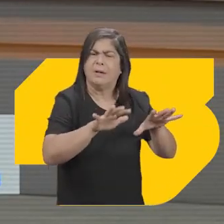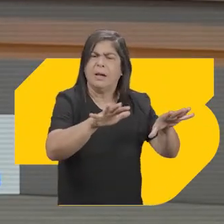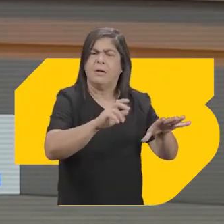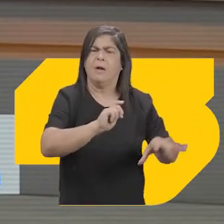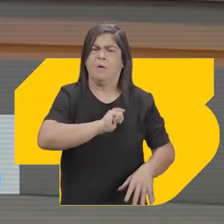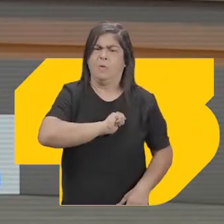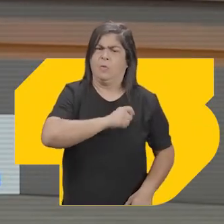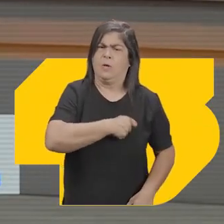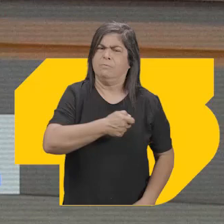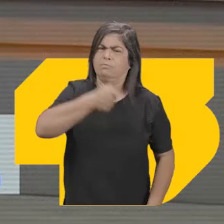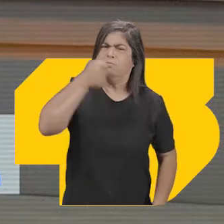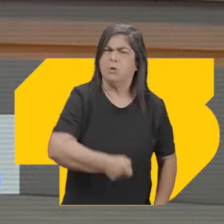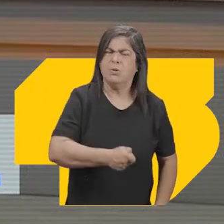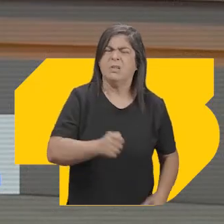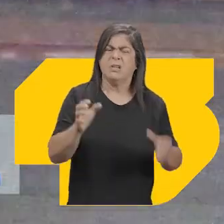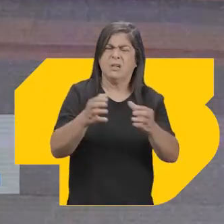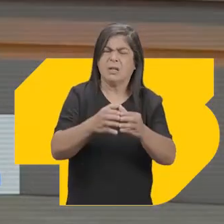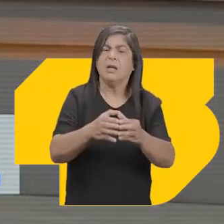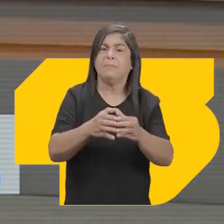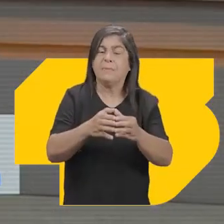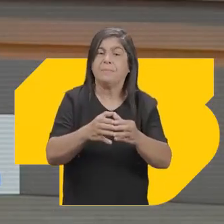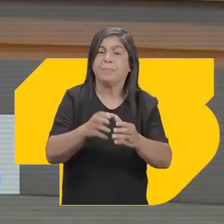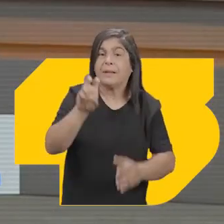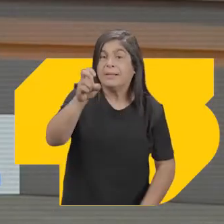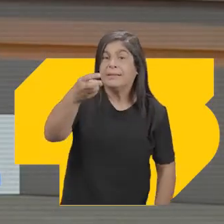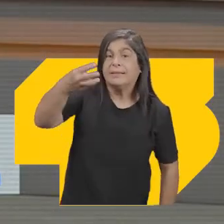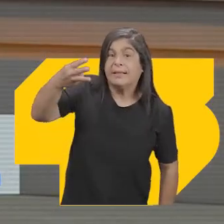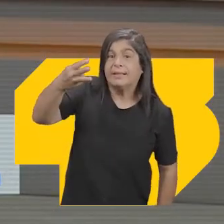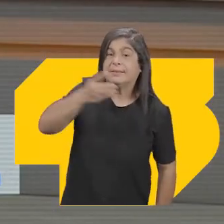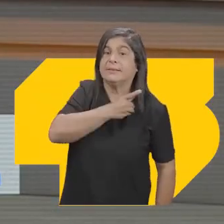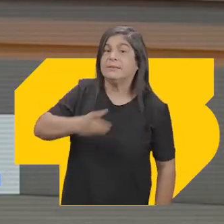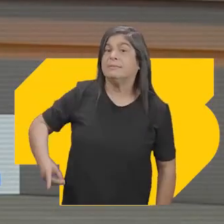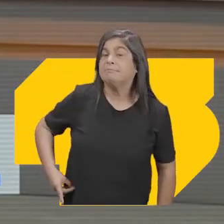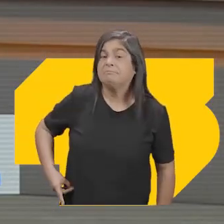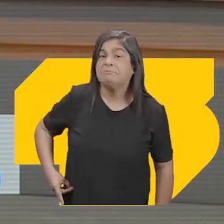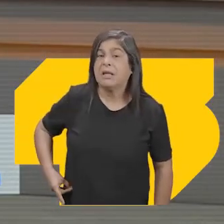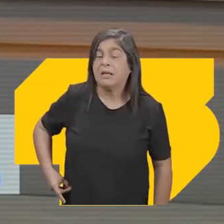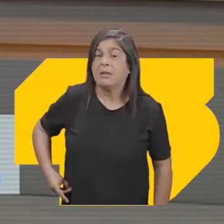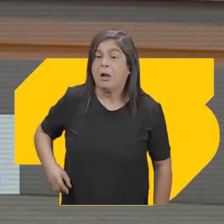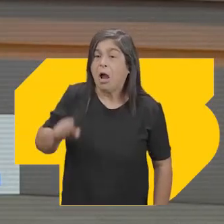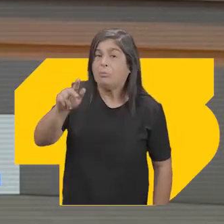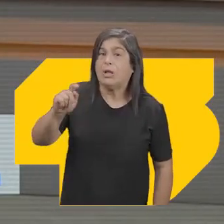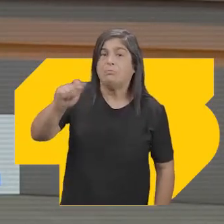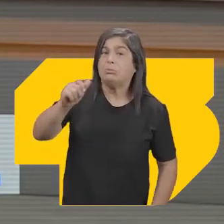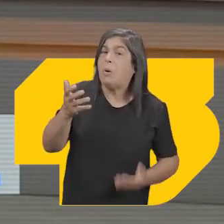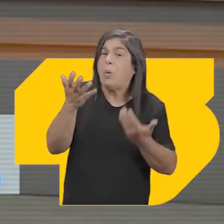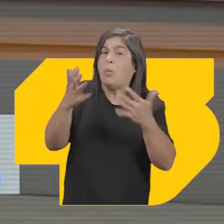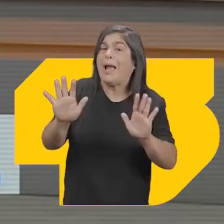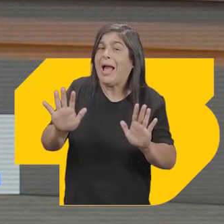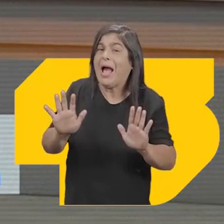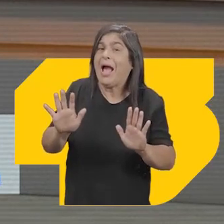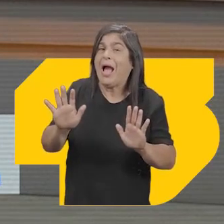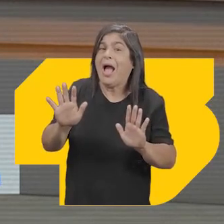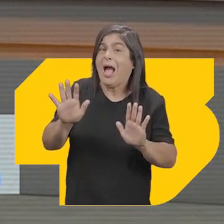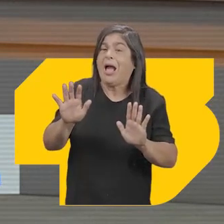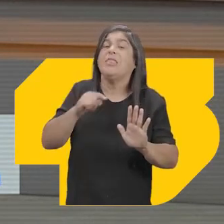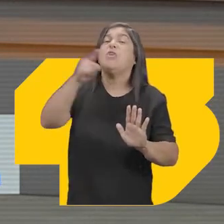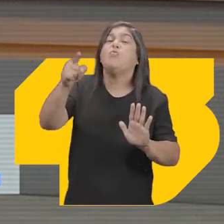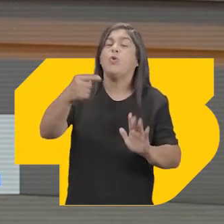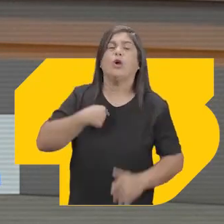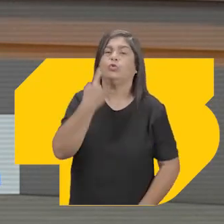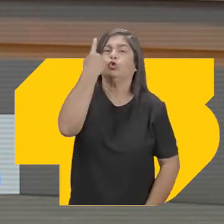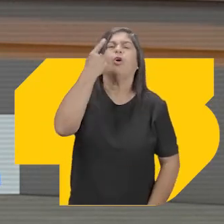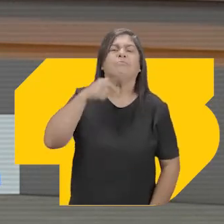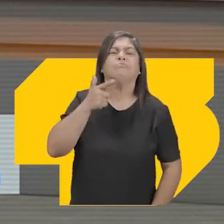um delegado casca grossa com uma equipe. Dos 513 deputados, quantos renunciaram à aposentadoria especial? Eu renunciei fazendo